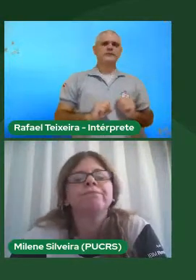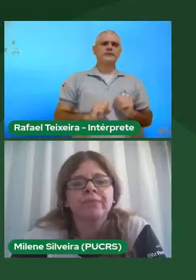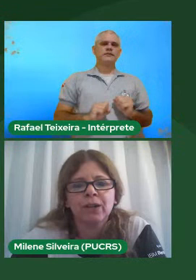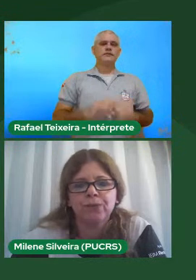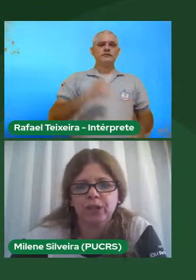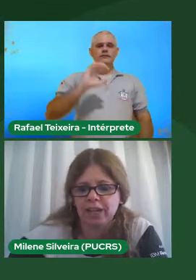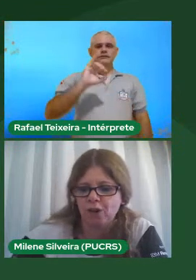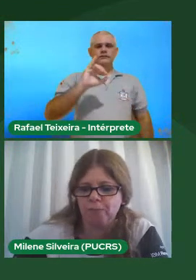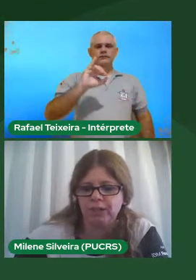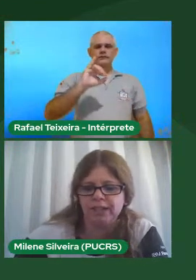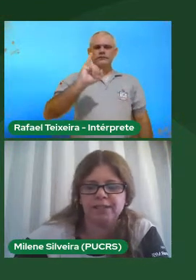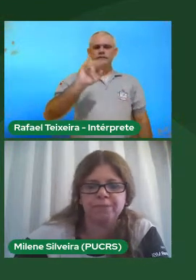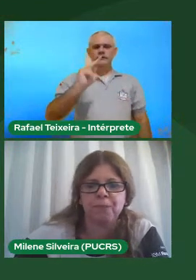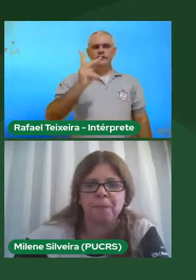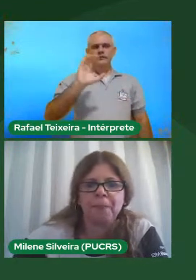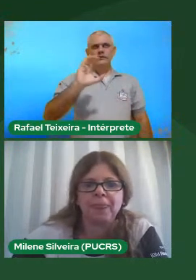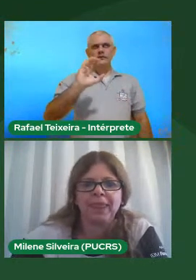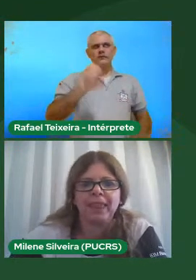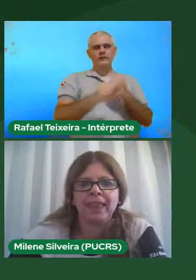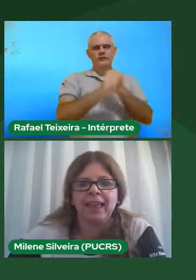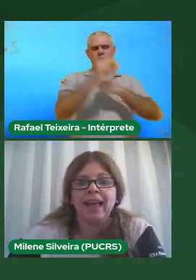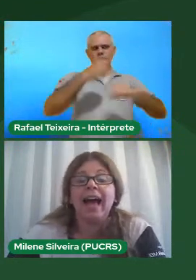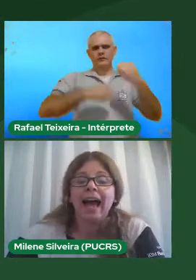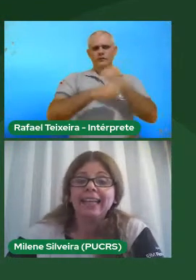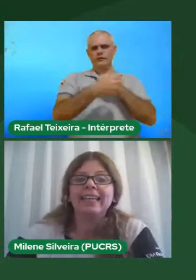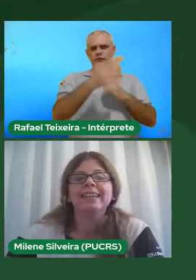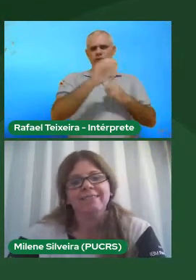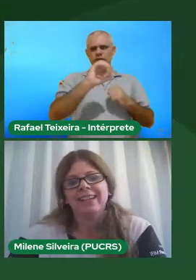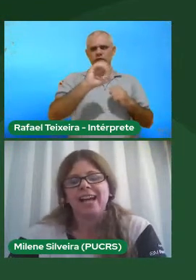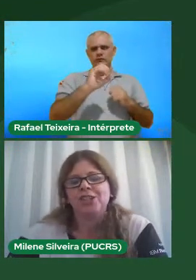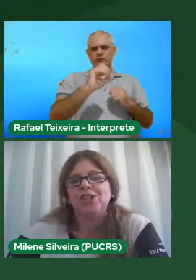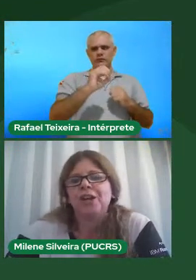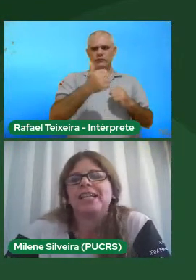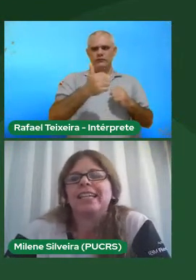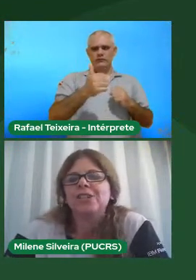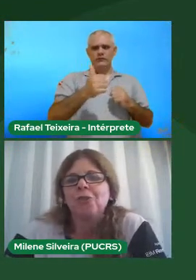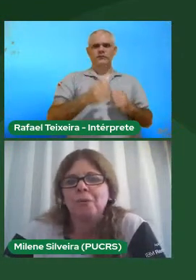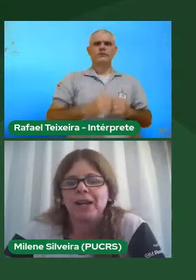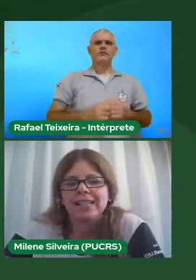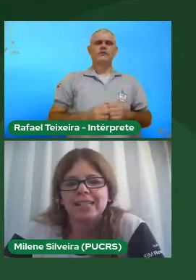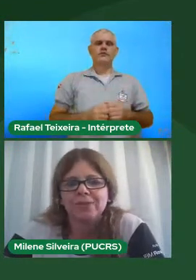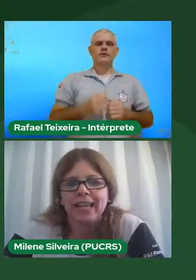2001, Florianópolis. Aqui, a gente